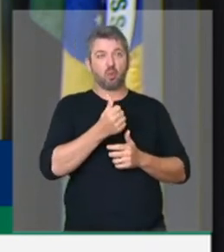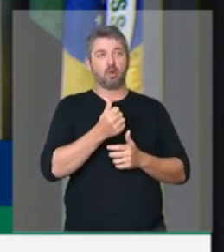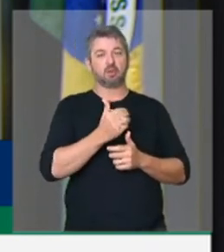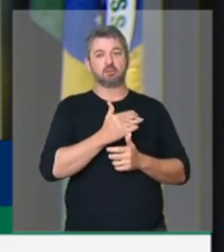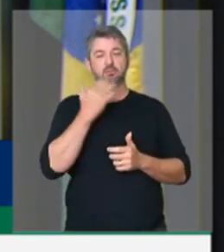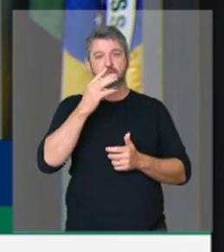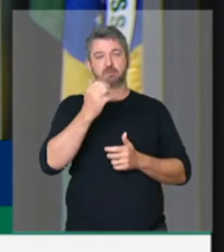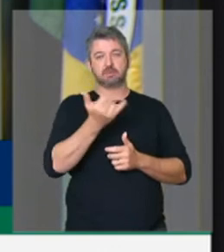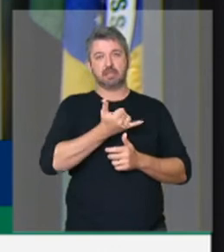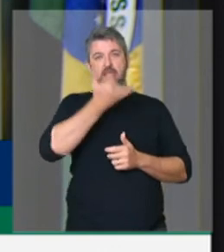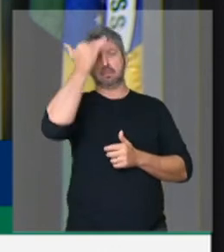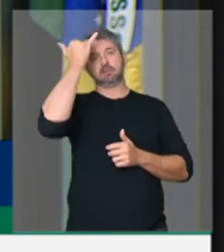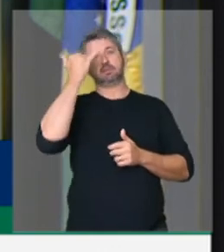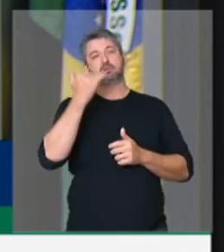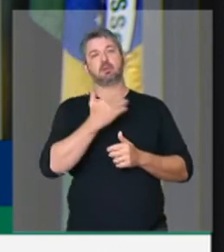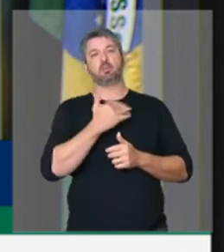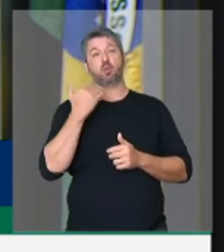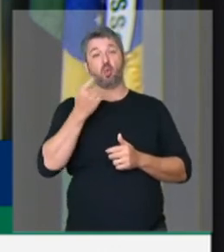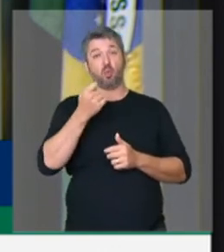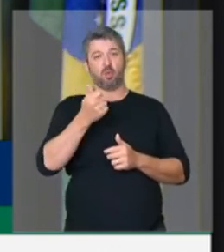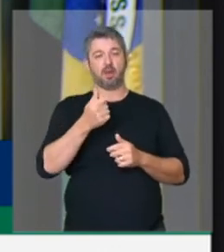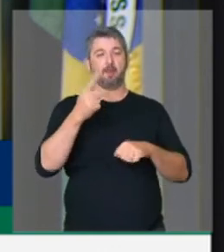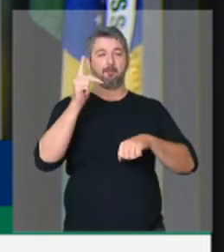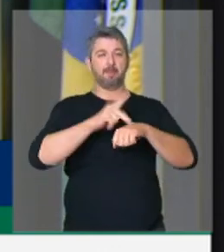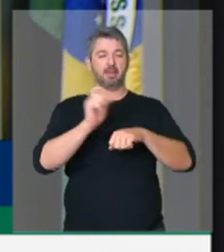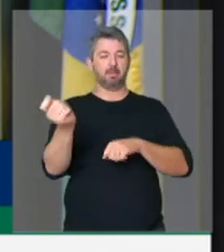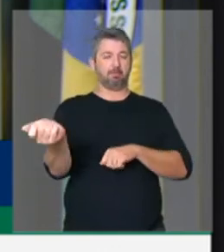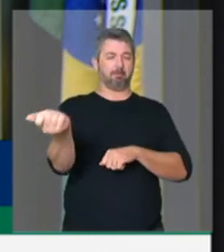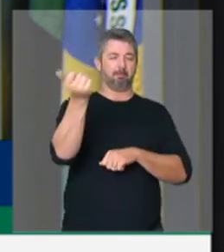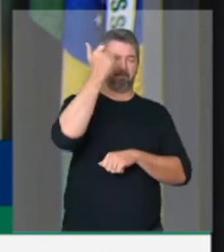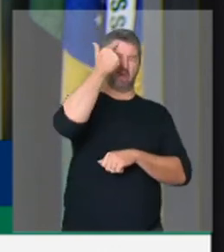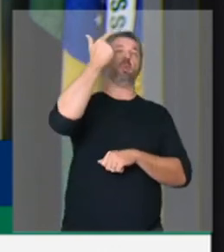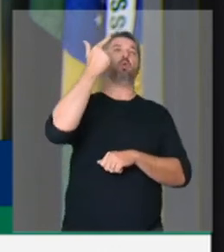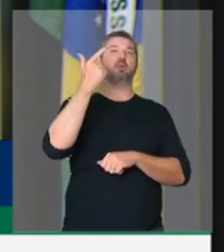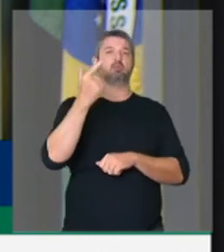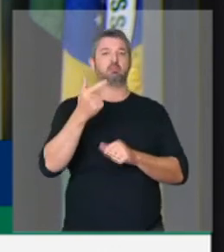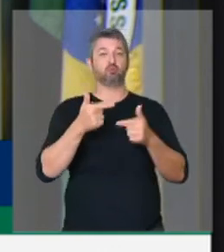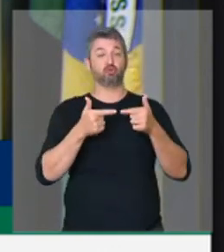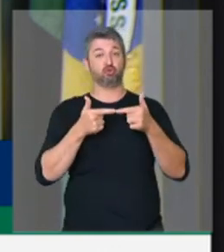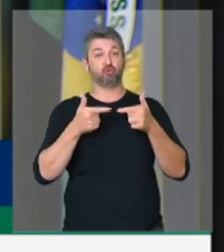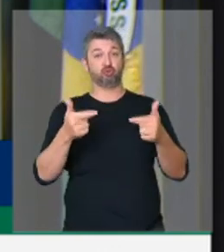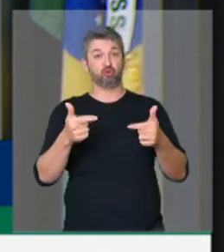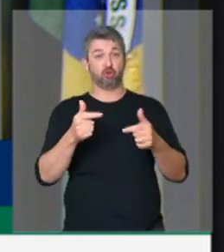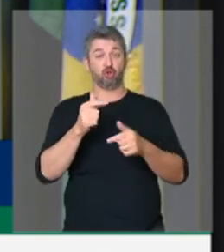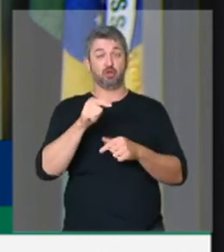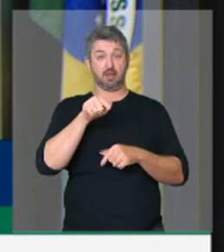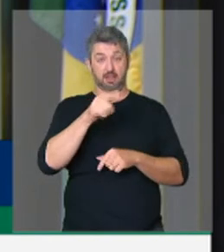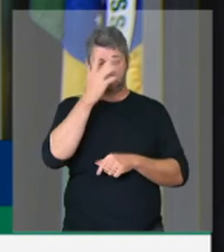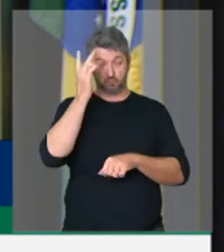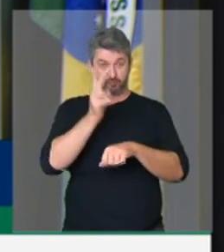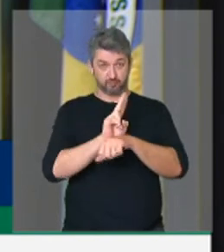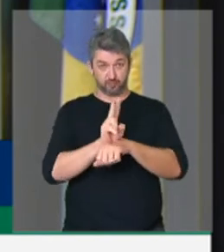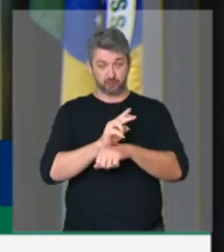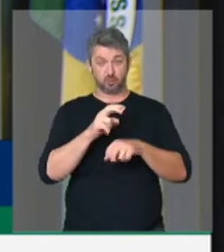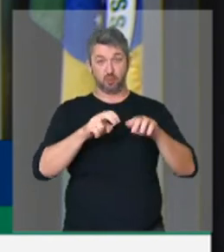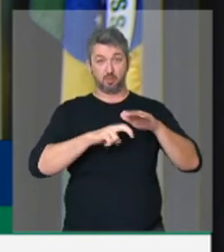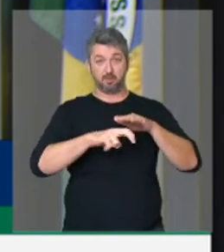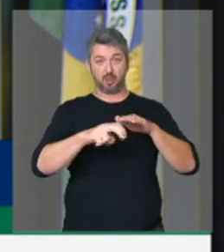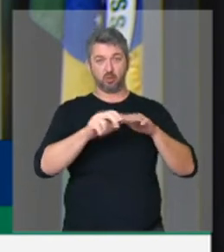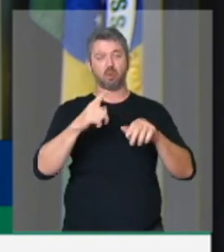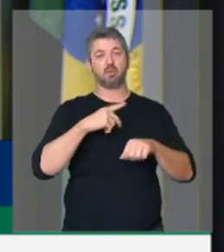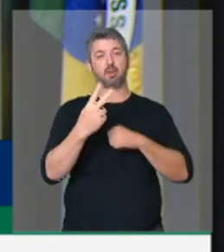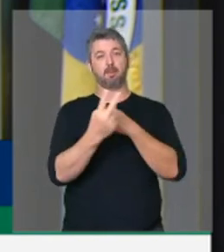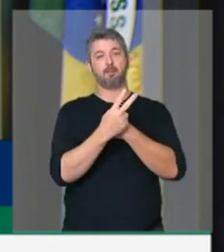de um agente que recebeu uma pedrada na cabeça. Por sorte, esse agente de segurança estava protegido